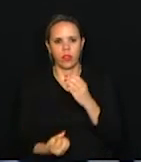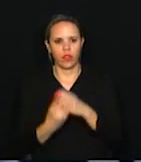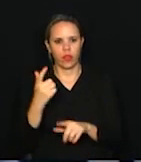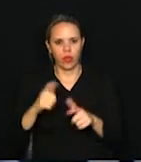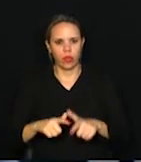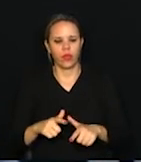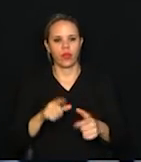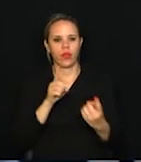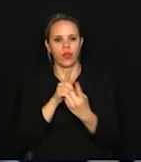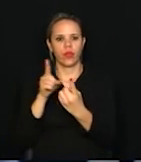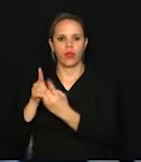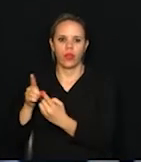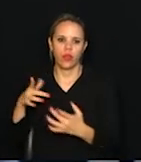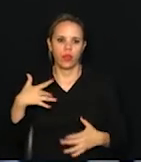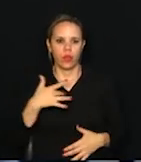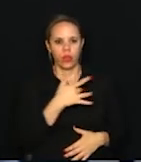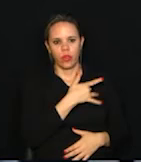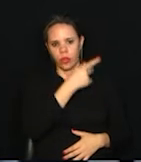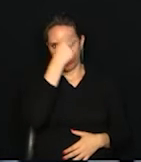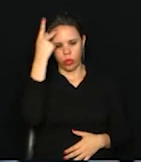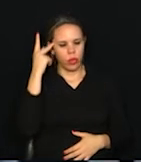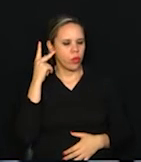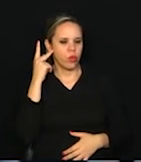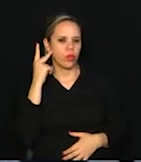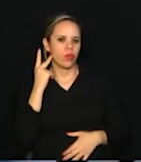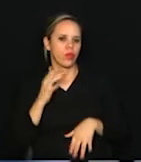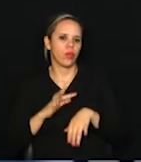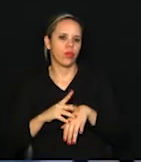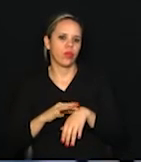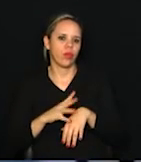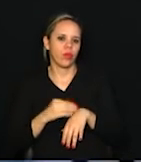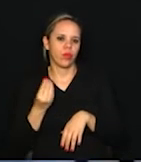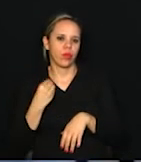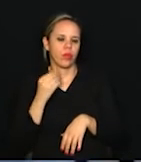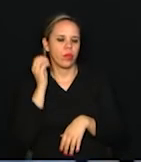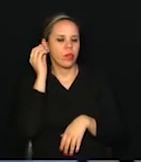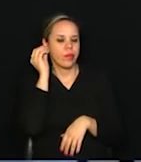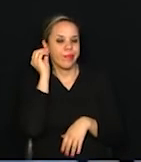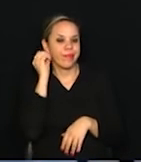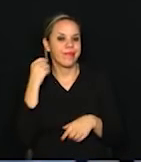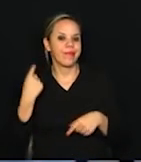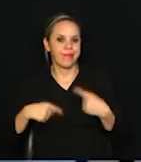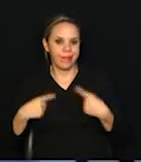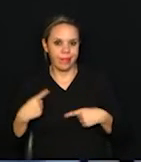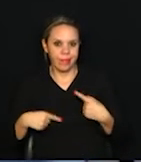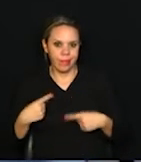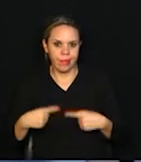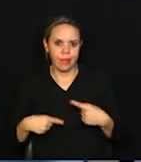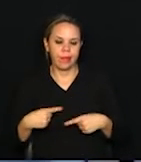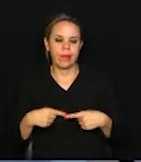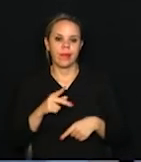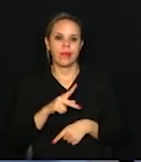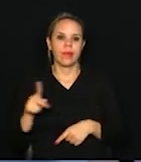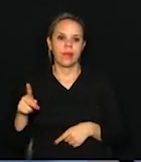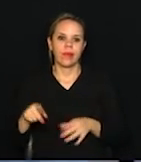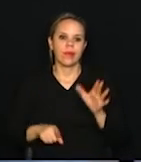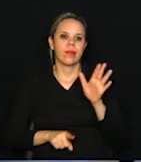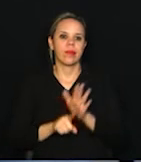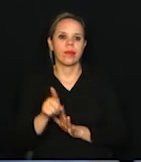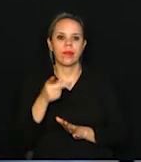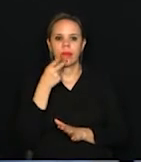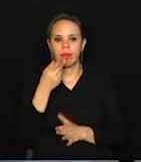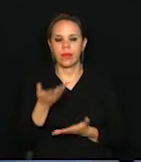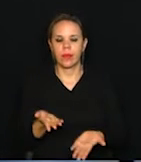de serviços ligados à saúde de pessoas fragilizadas? Então, o que nós temos que discutir, e aí, senhor presidente, eu me permito